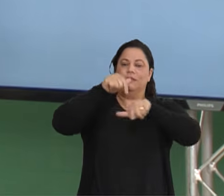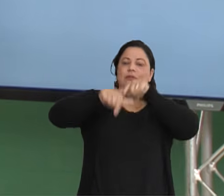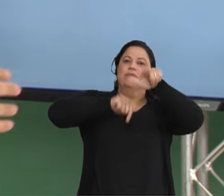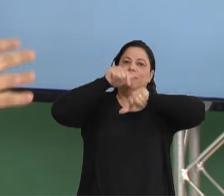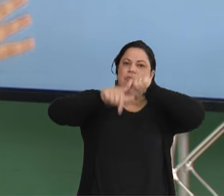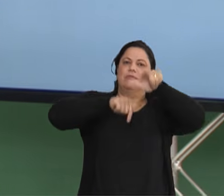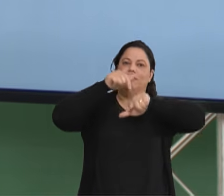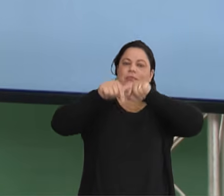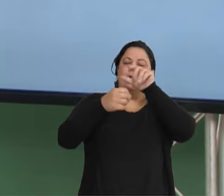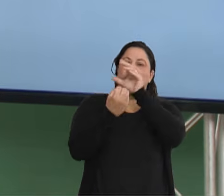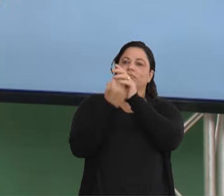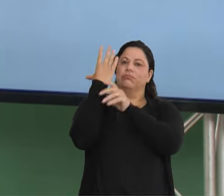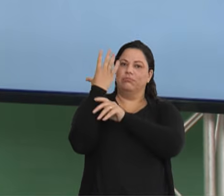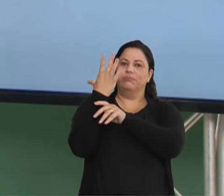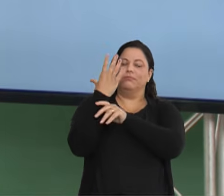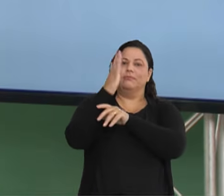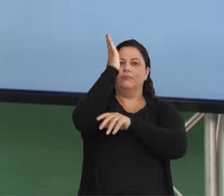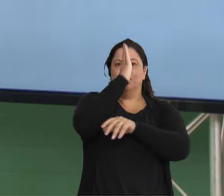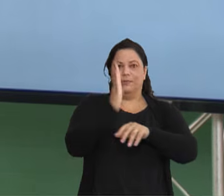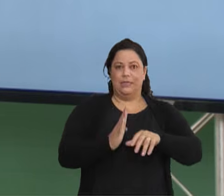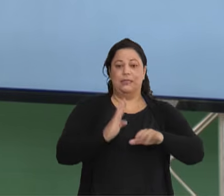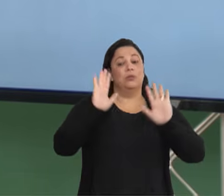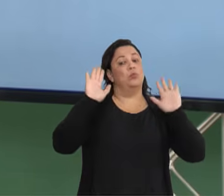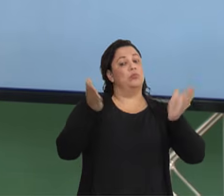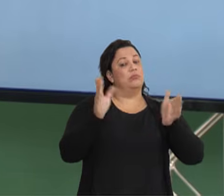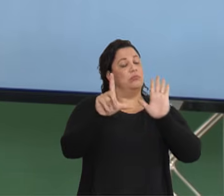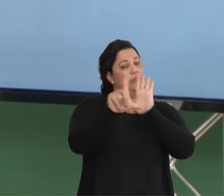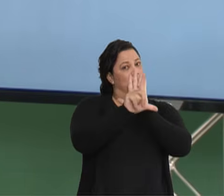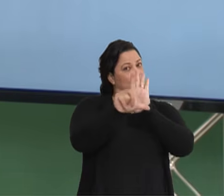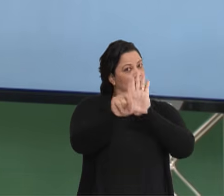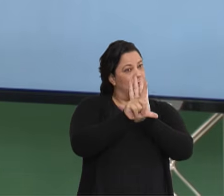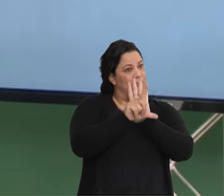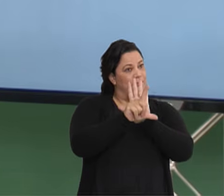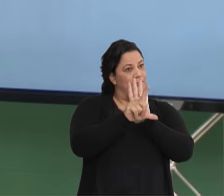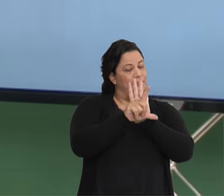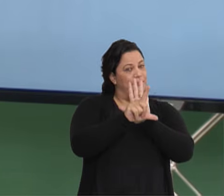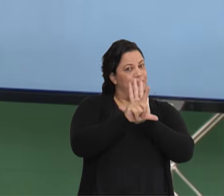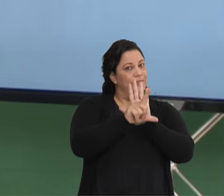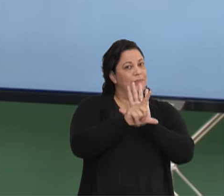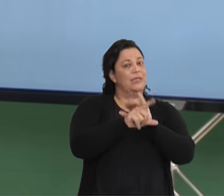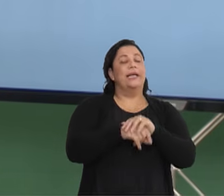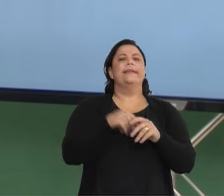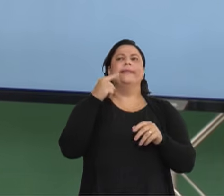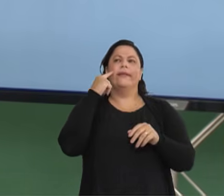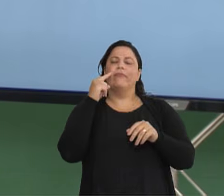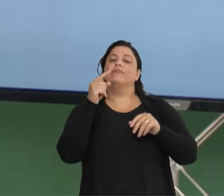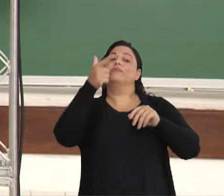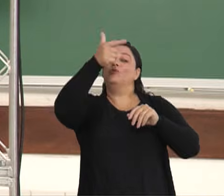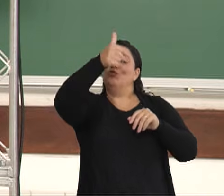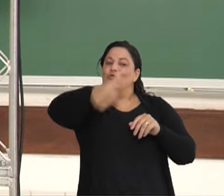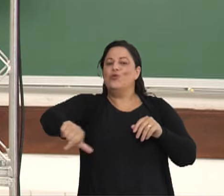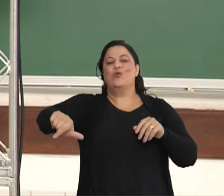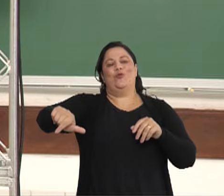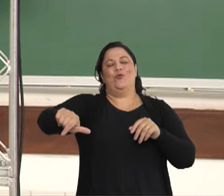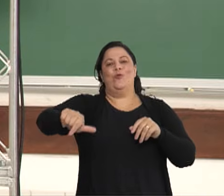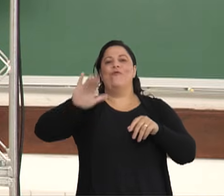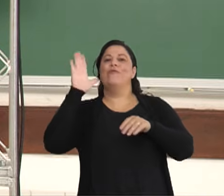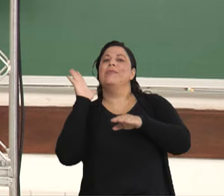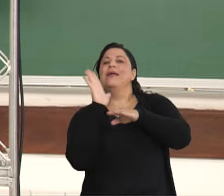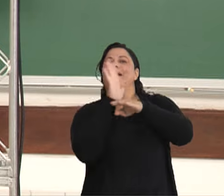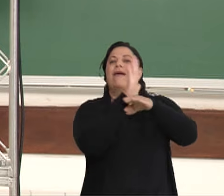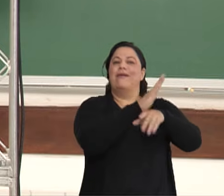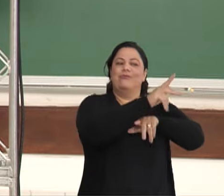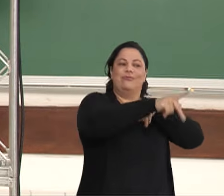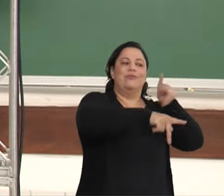lei. Repara que são, mais uma vez, medidas mais voltadas à população e não ao poder das